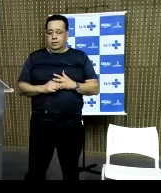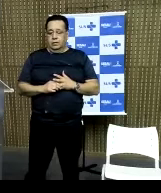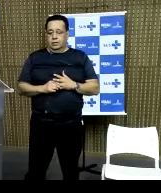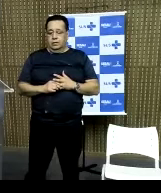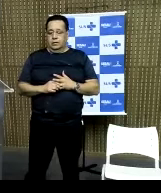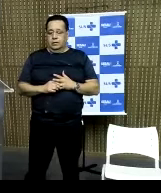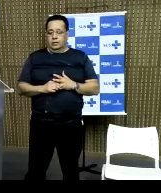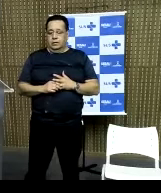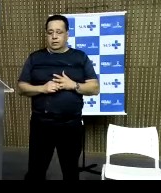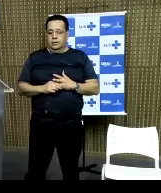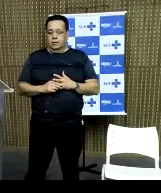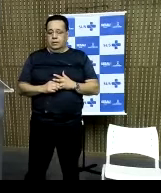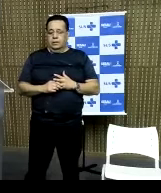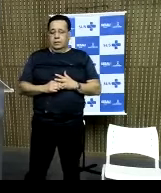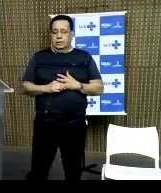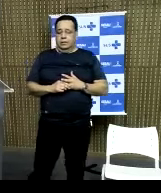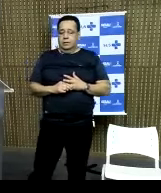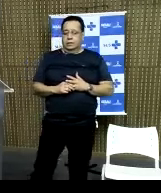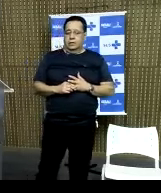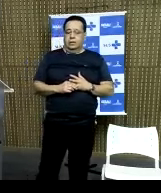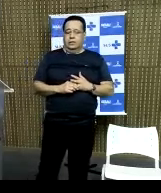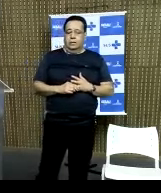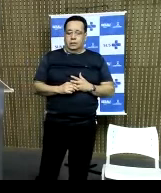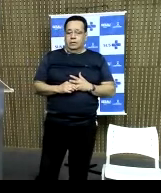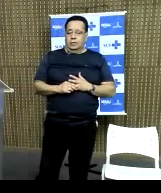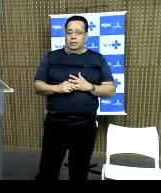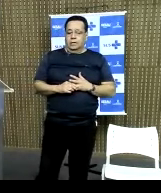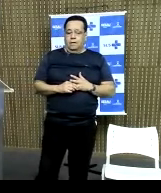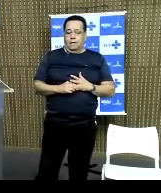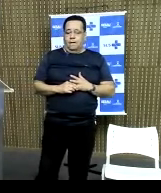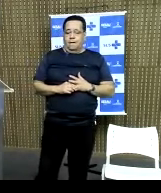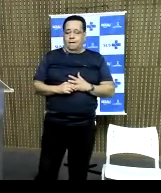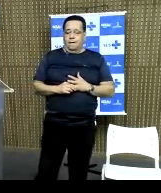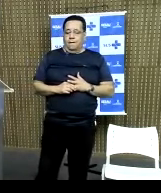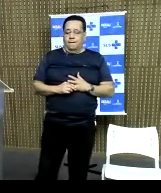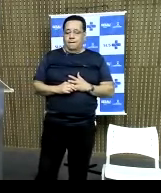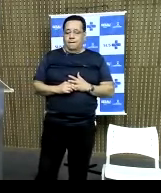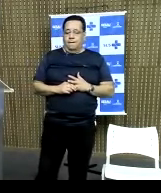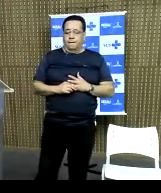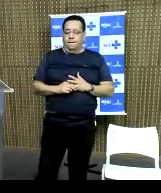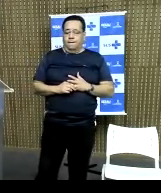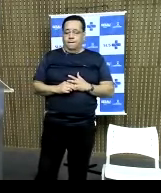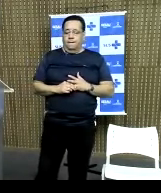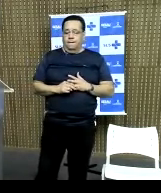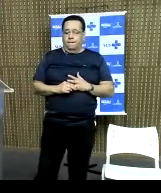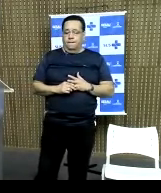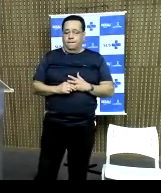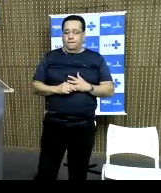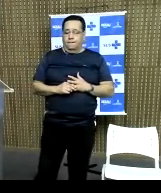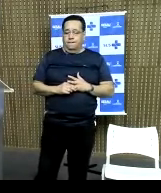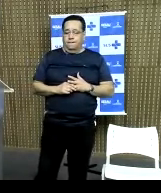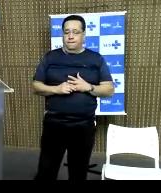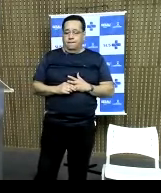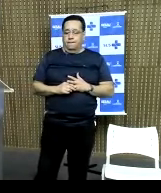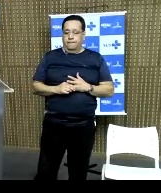coordenador e 8 reguladores. As especialidades mais solicitadas, oftalmologia, ortopedia e cardiologia.